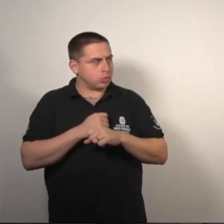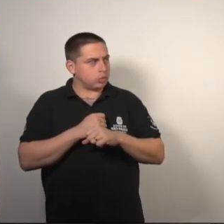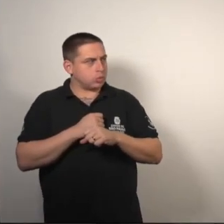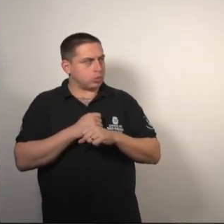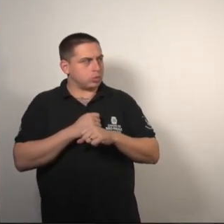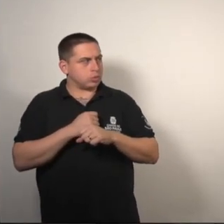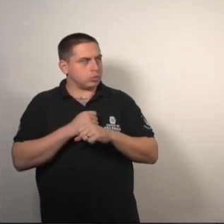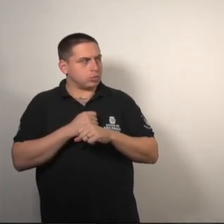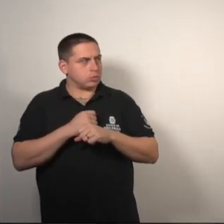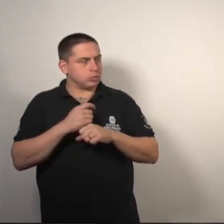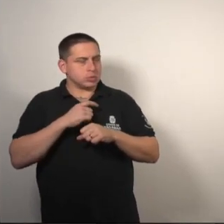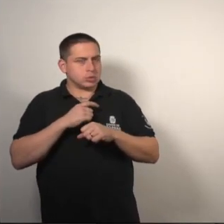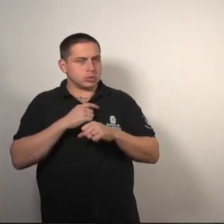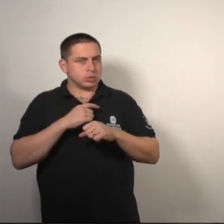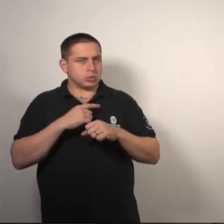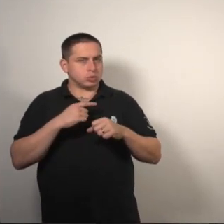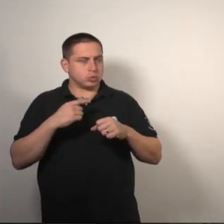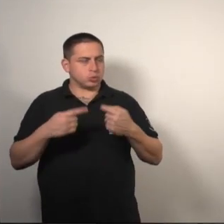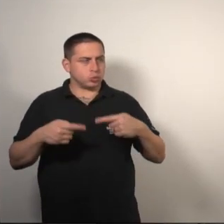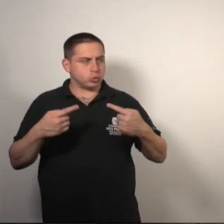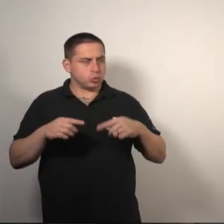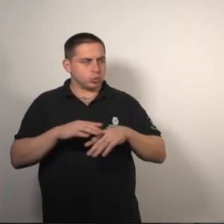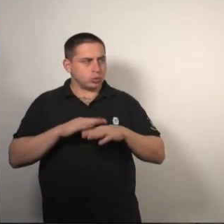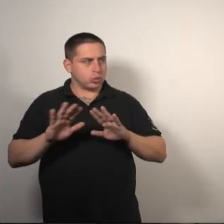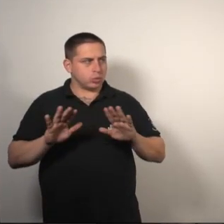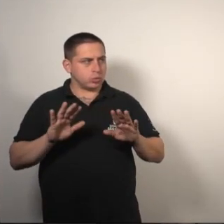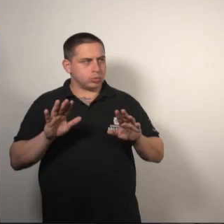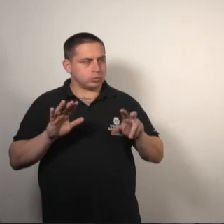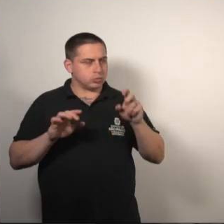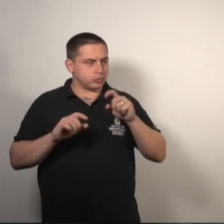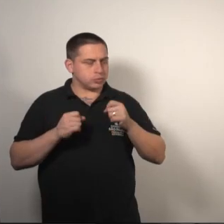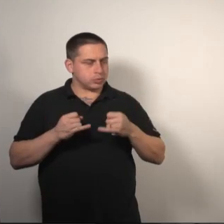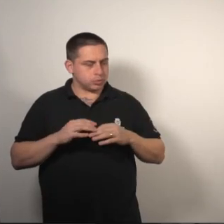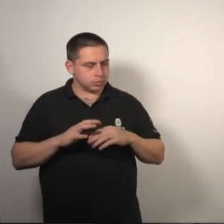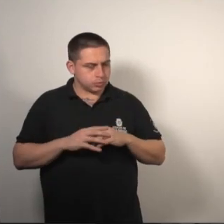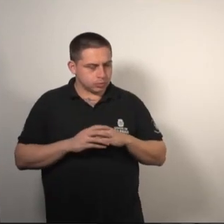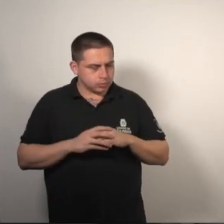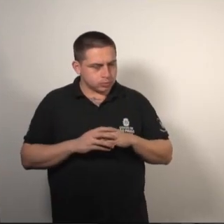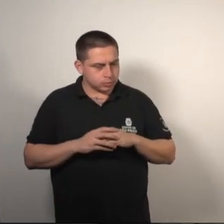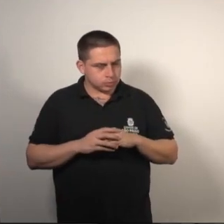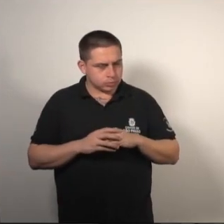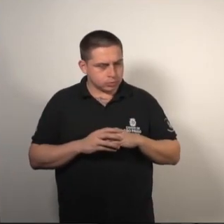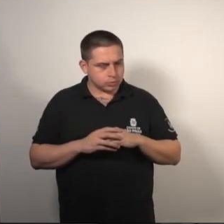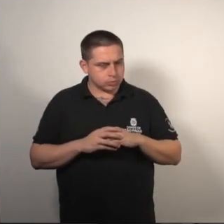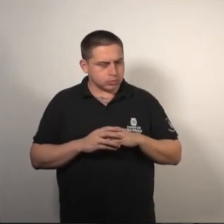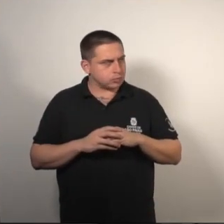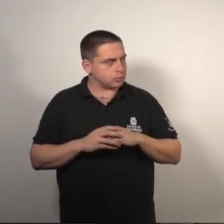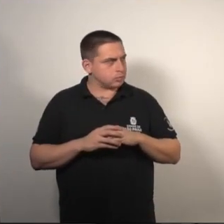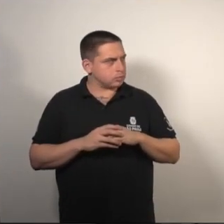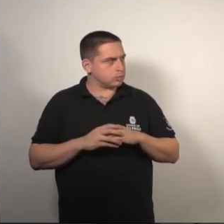Não tem 5, mas essas que foram identificadas como que necessitavam de vistoria naquela época.